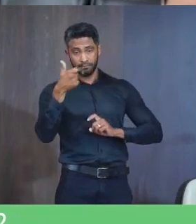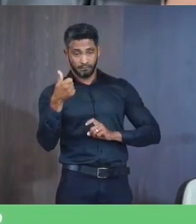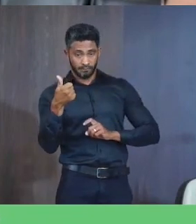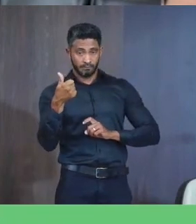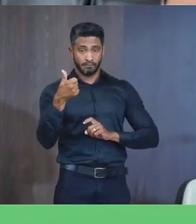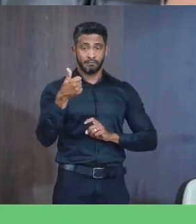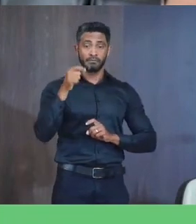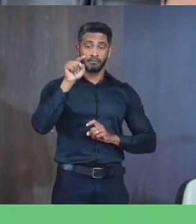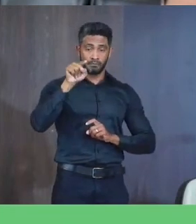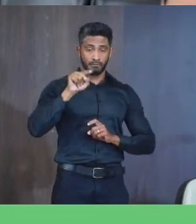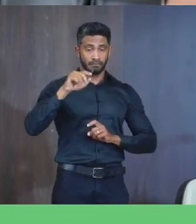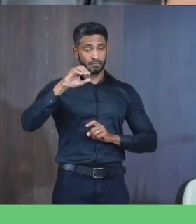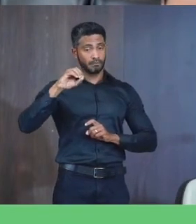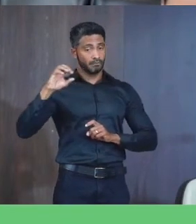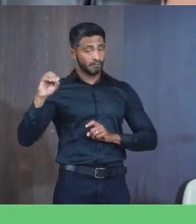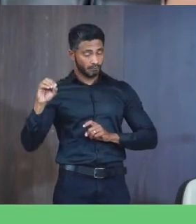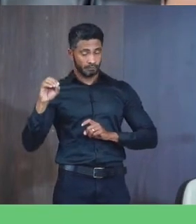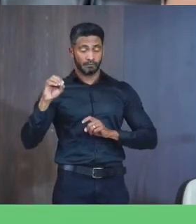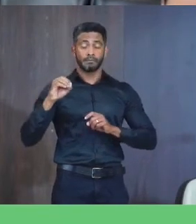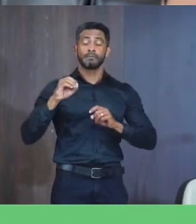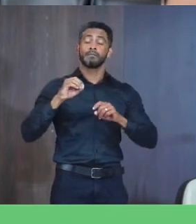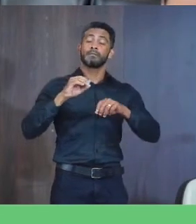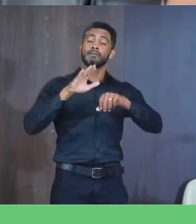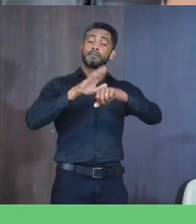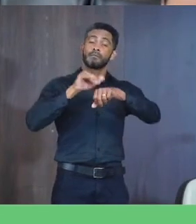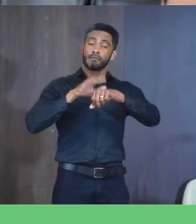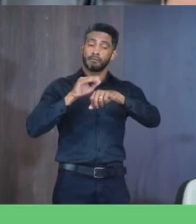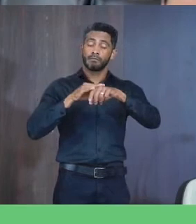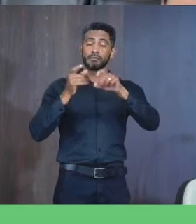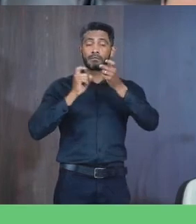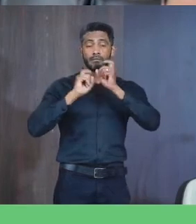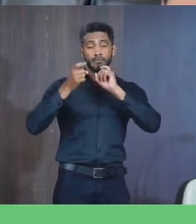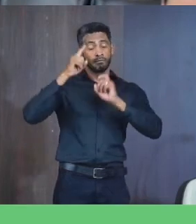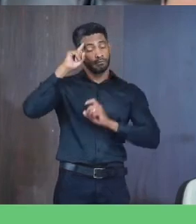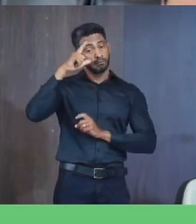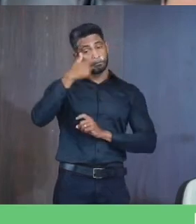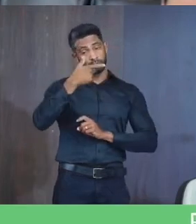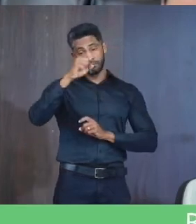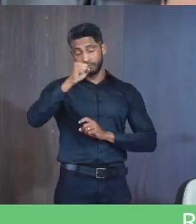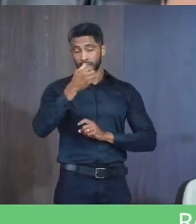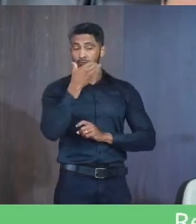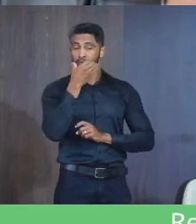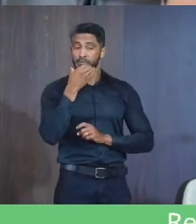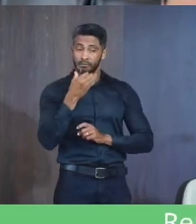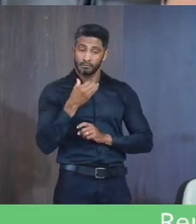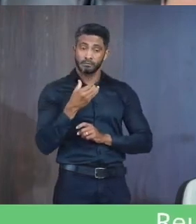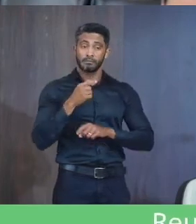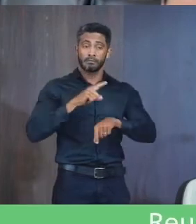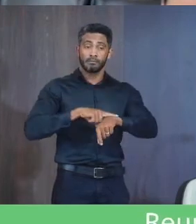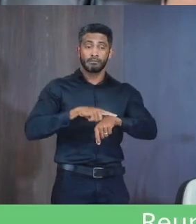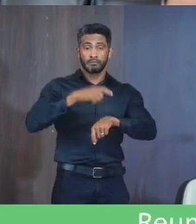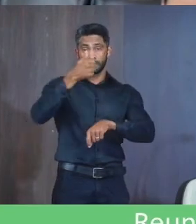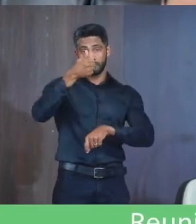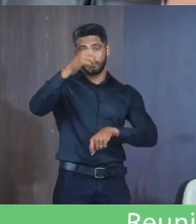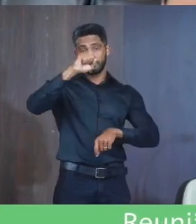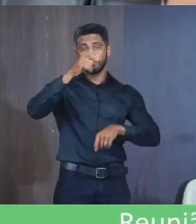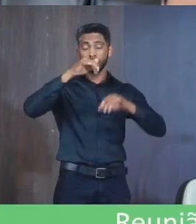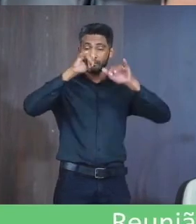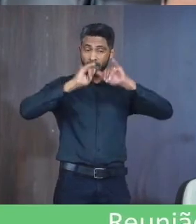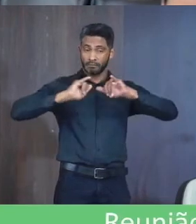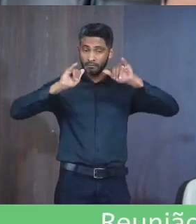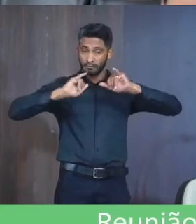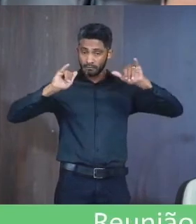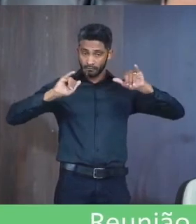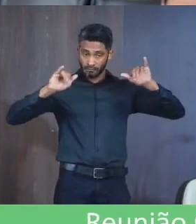ordinária deliberativa Acontecer no dia 28 de novembro de 2022 Às 18 horas Com pauta do dia